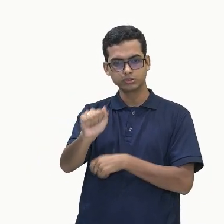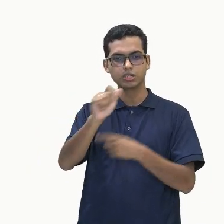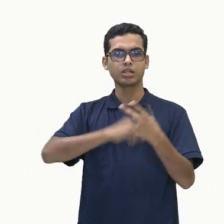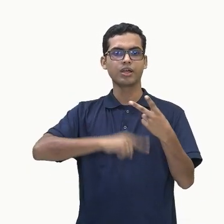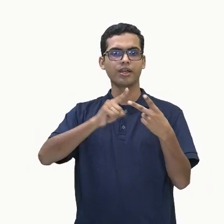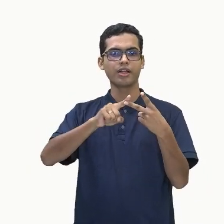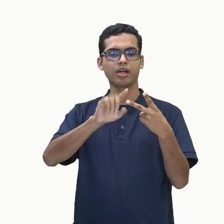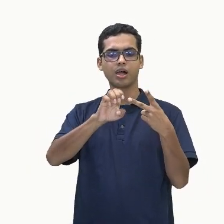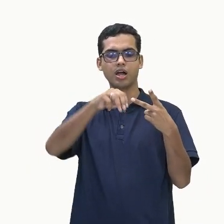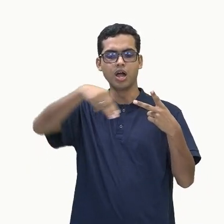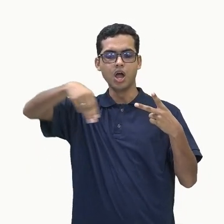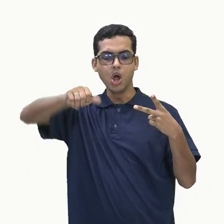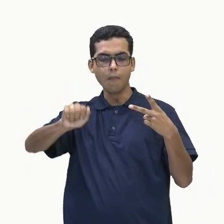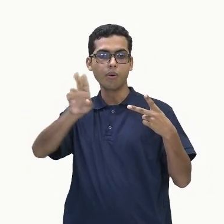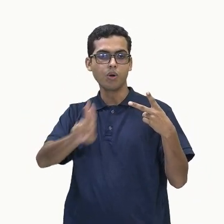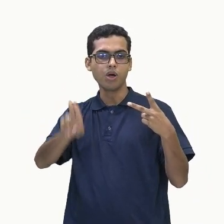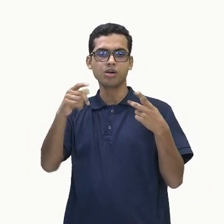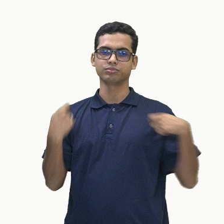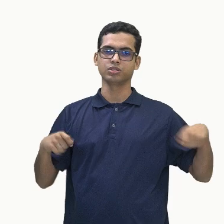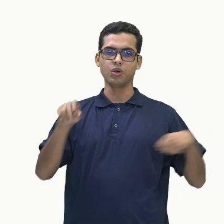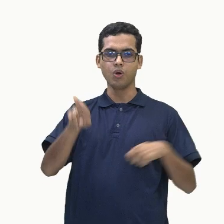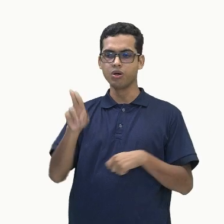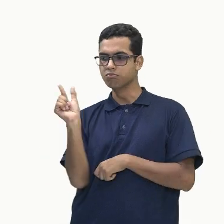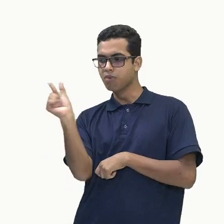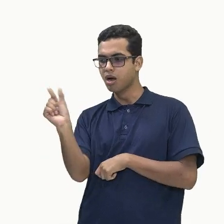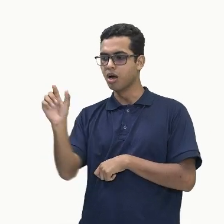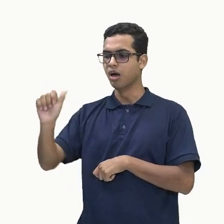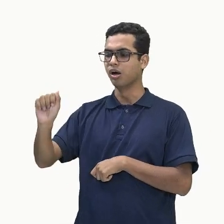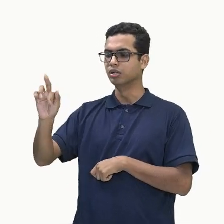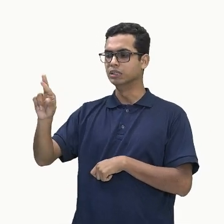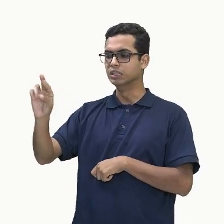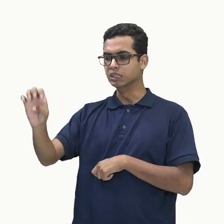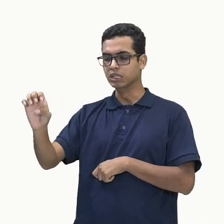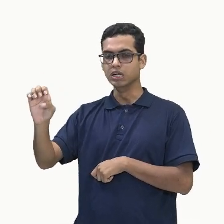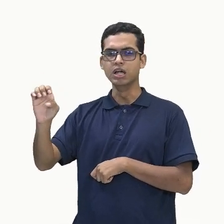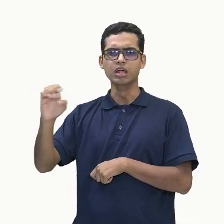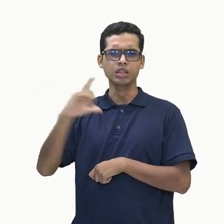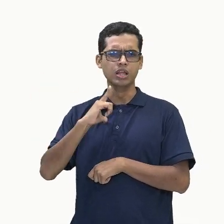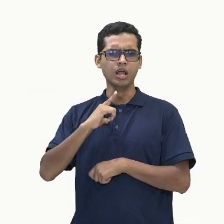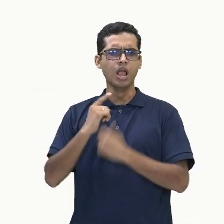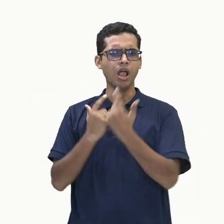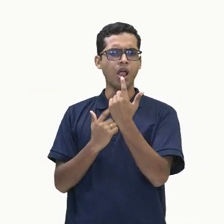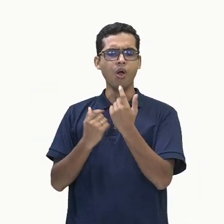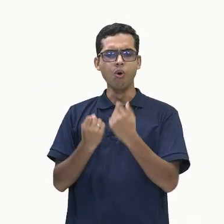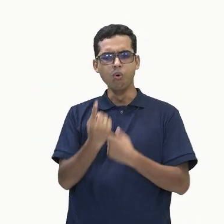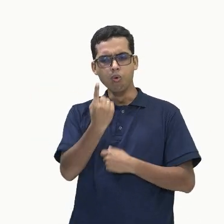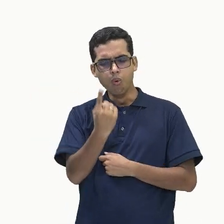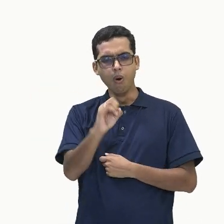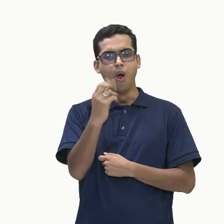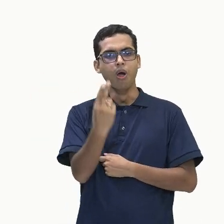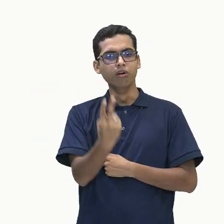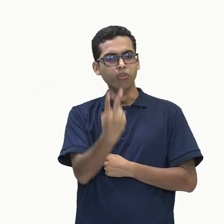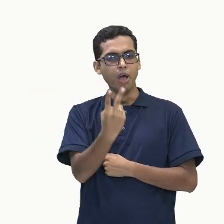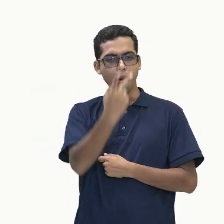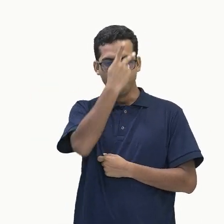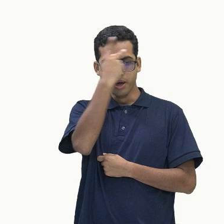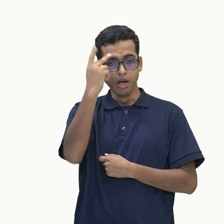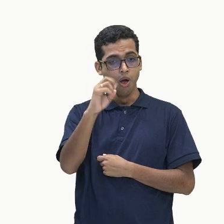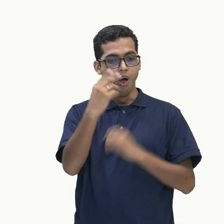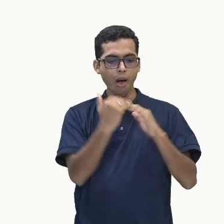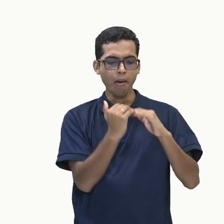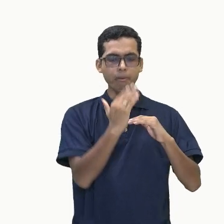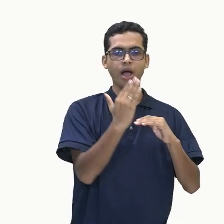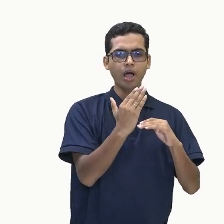usar o are. Se tiverem duas pessoas ou mais, pode usar o are que vai dar certo. E lá no final, yes,